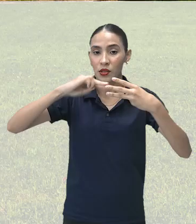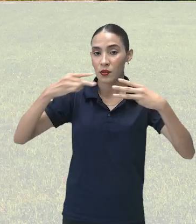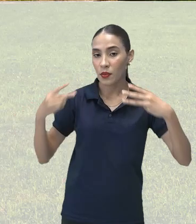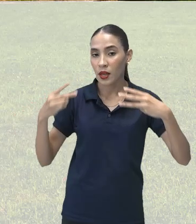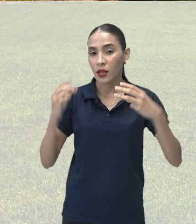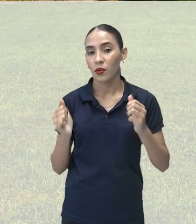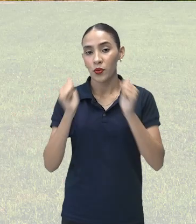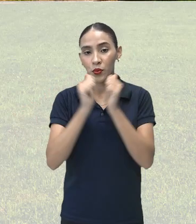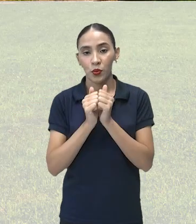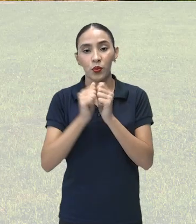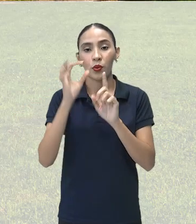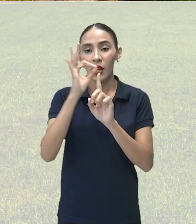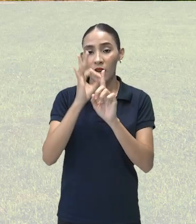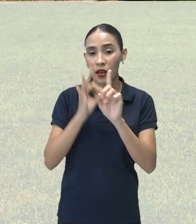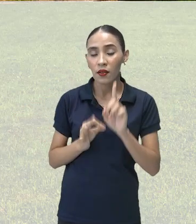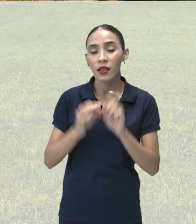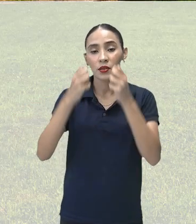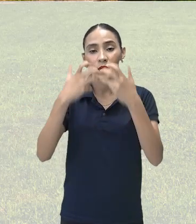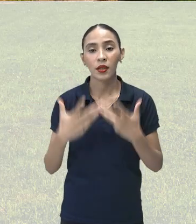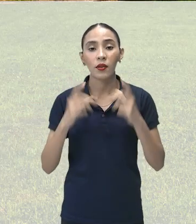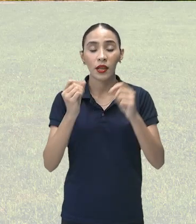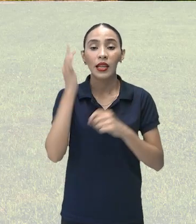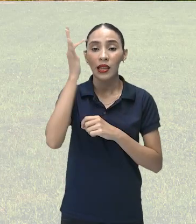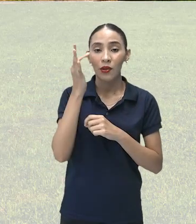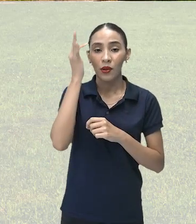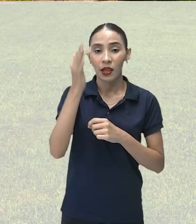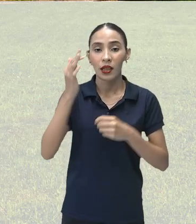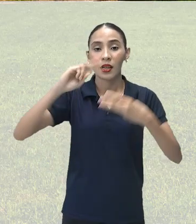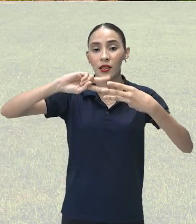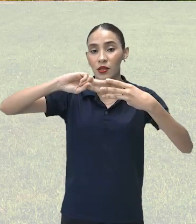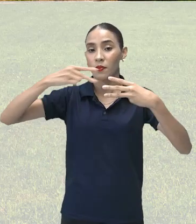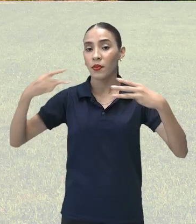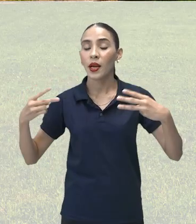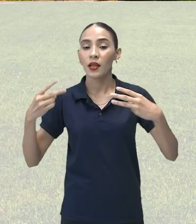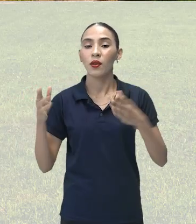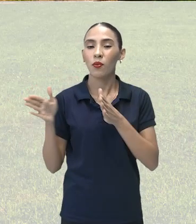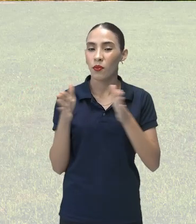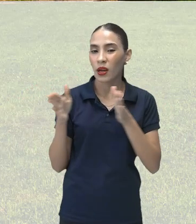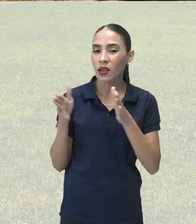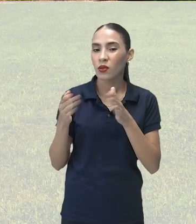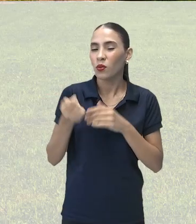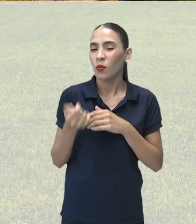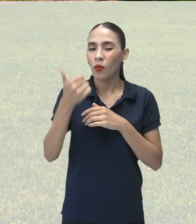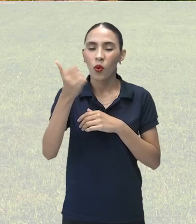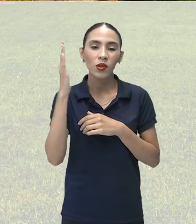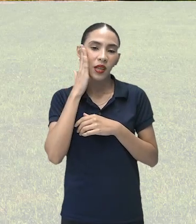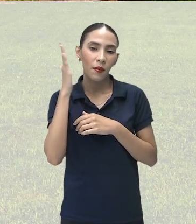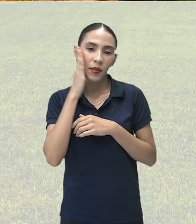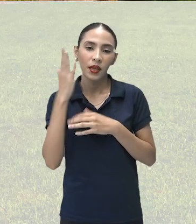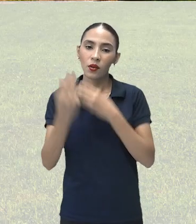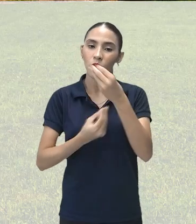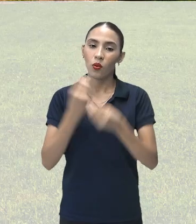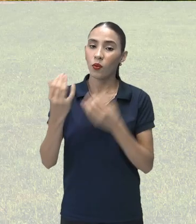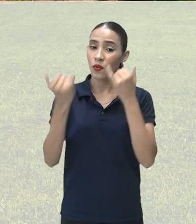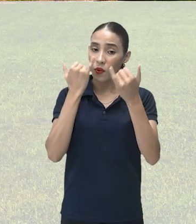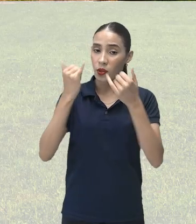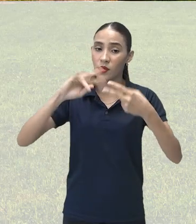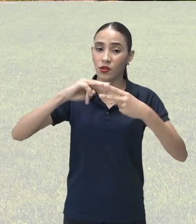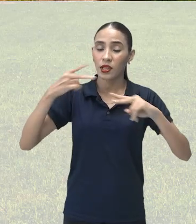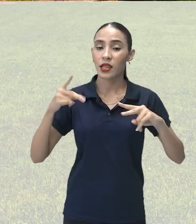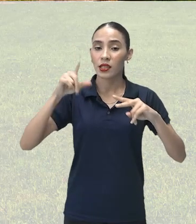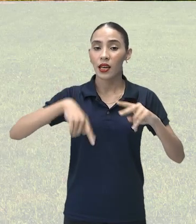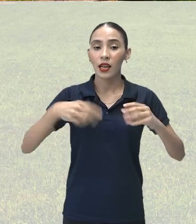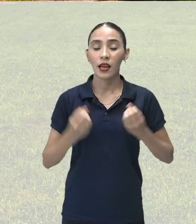ervilhas o levaram a descrever as famosas leis de Mendel. Isso em uma época que pouco se sabia sobre como a informação genética